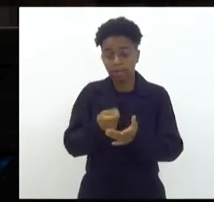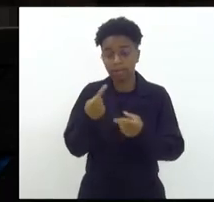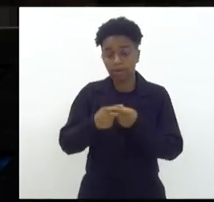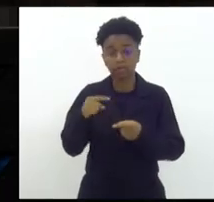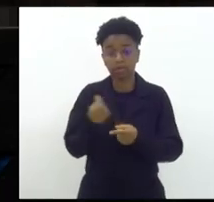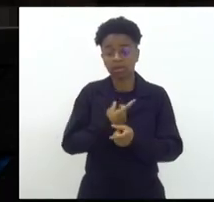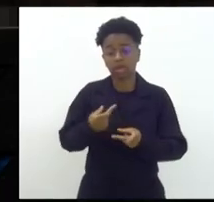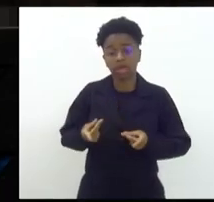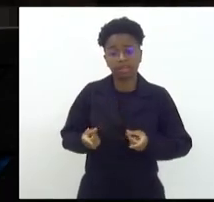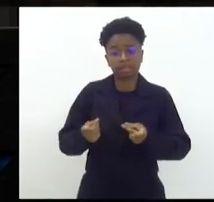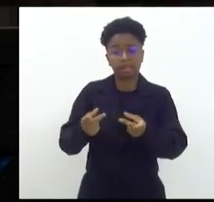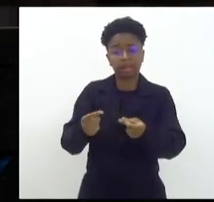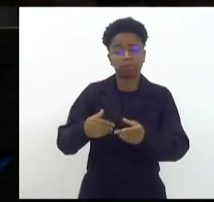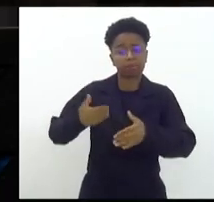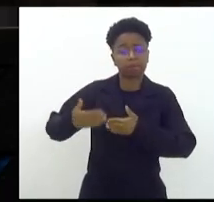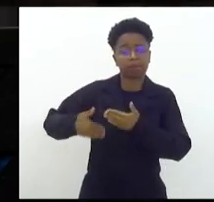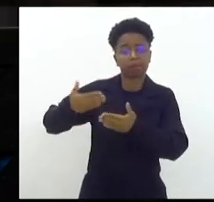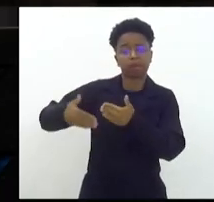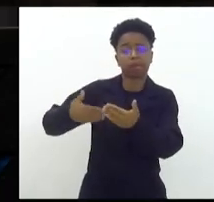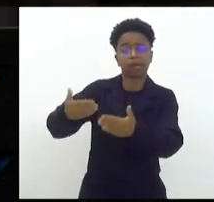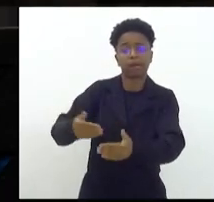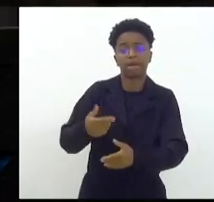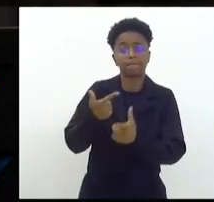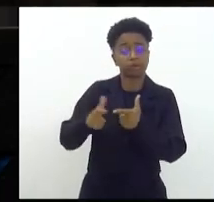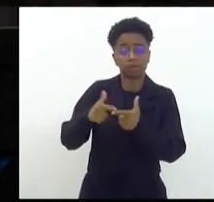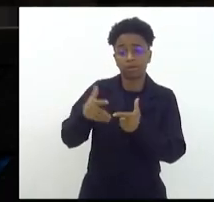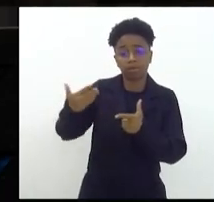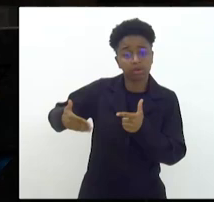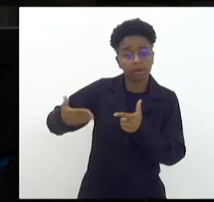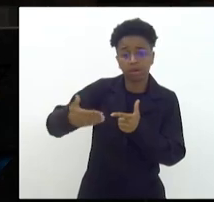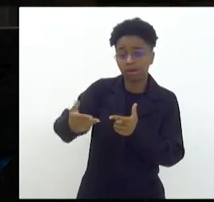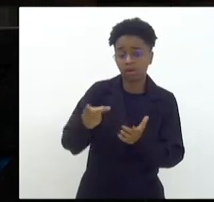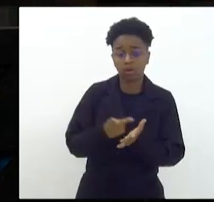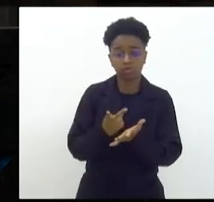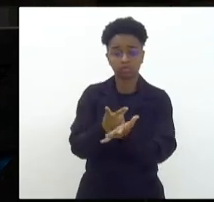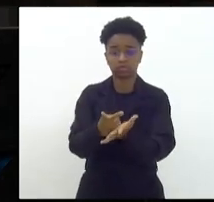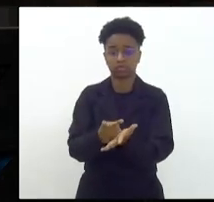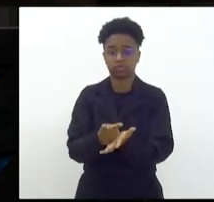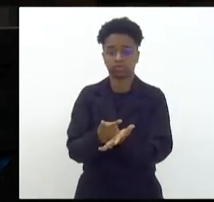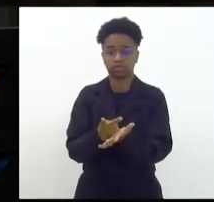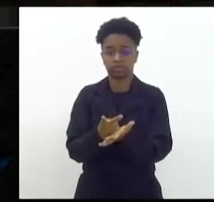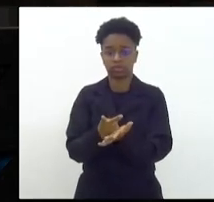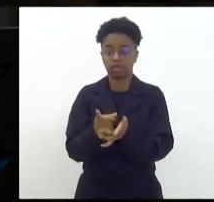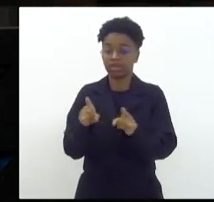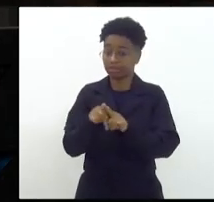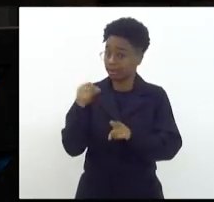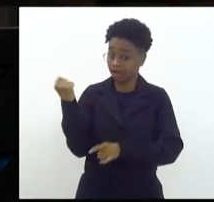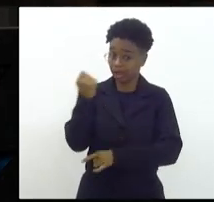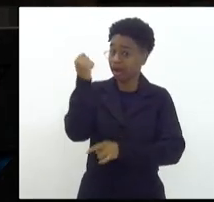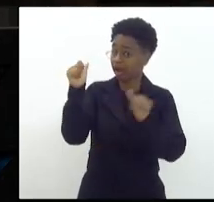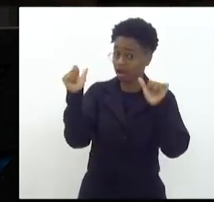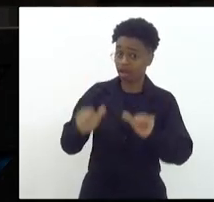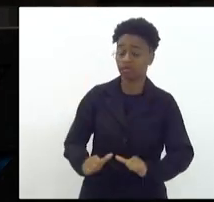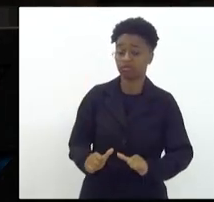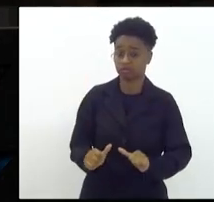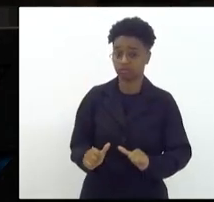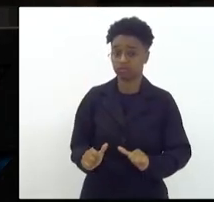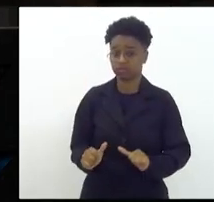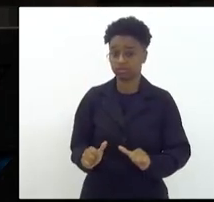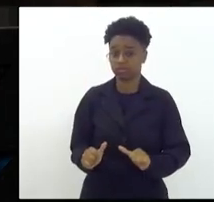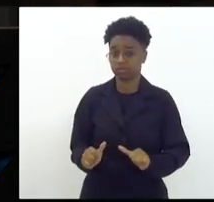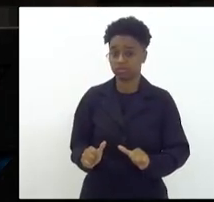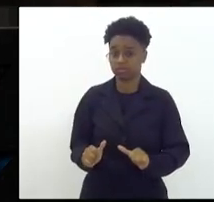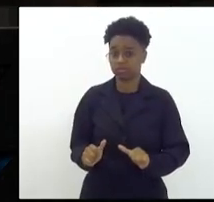estaremos empurrando um problema com a barriga e tornando mais grave e